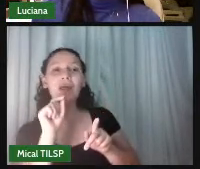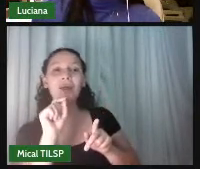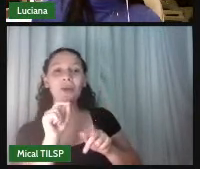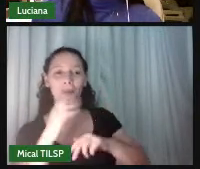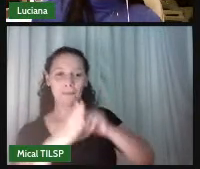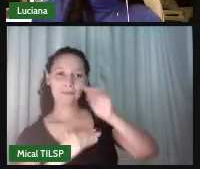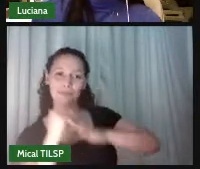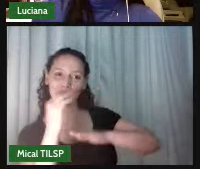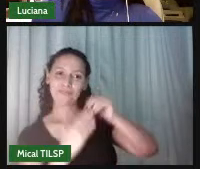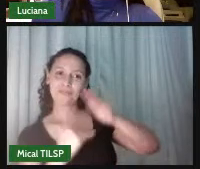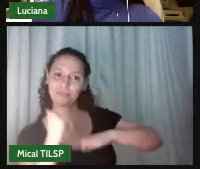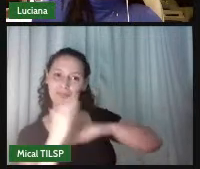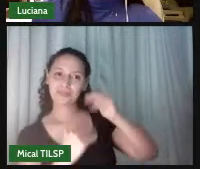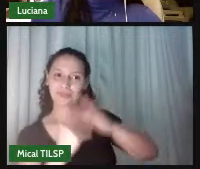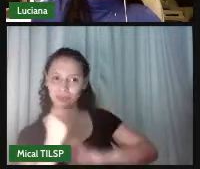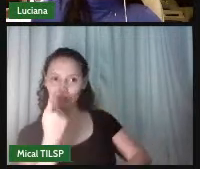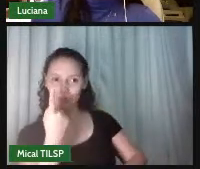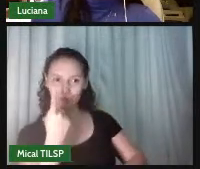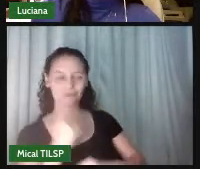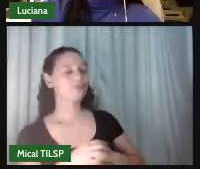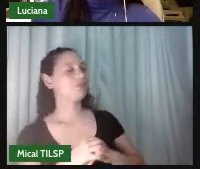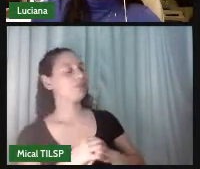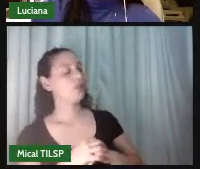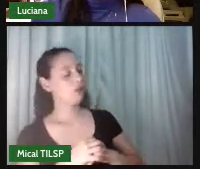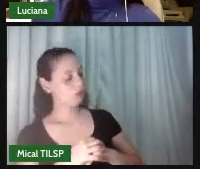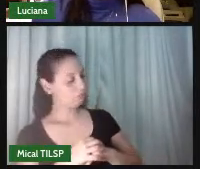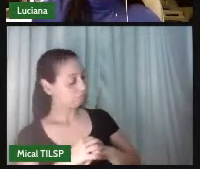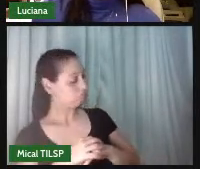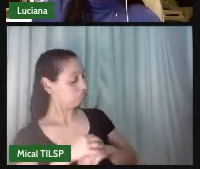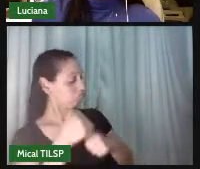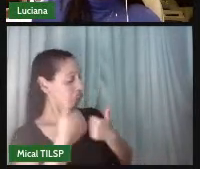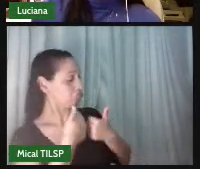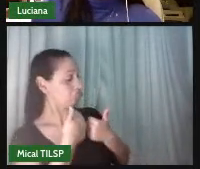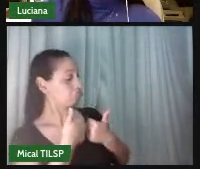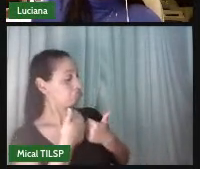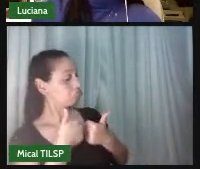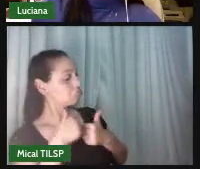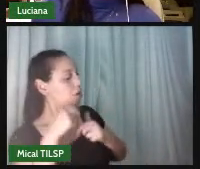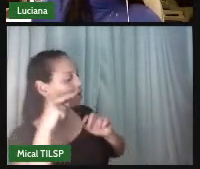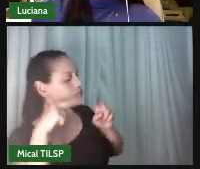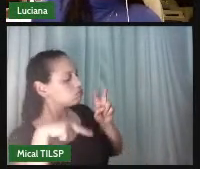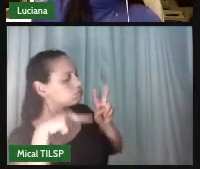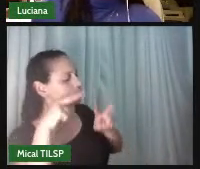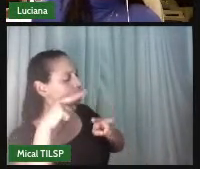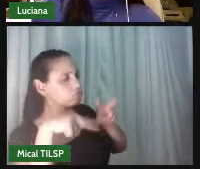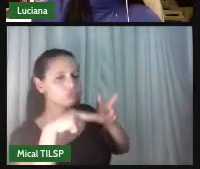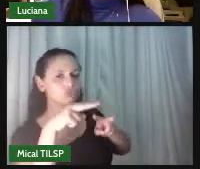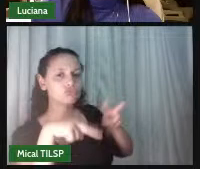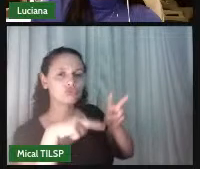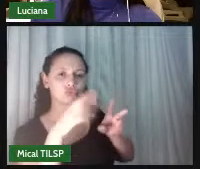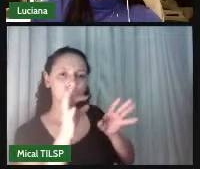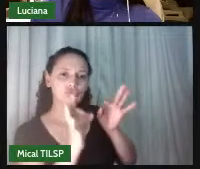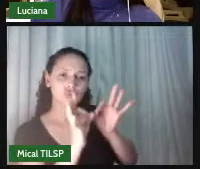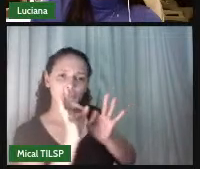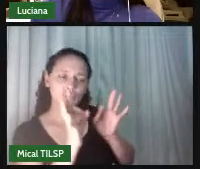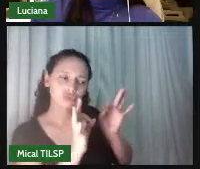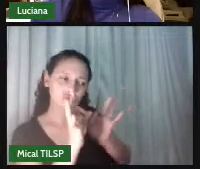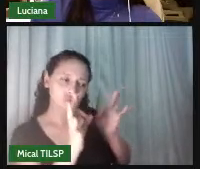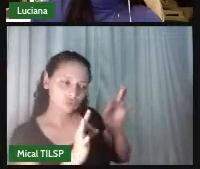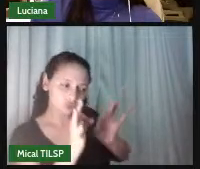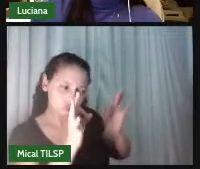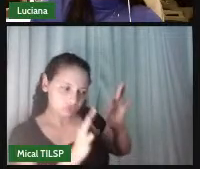Cirurgião dentista número um. Tudo bem, foi lá, examinou o paciente, fez um plano de tratamento e